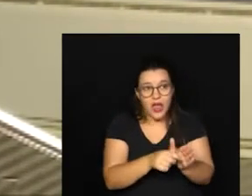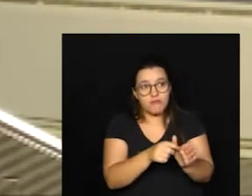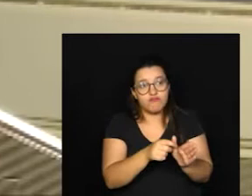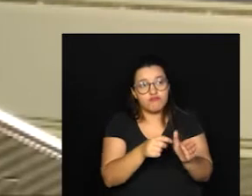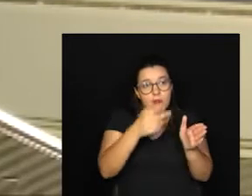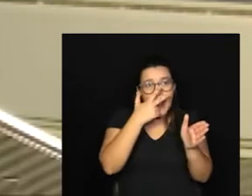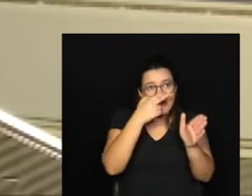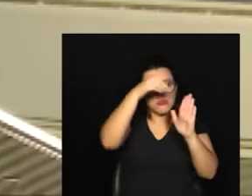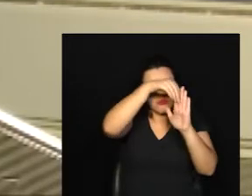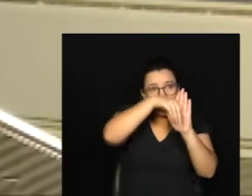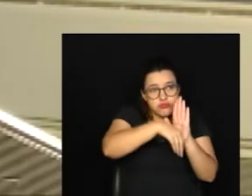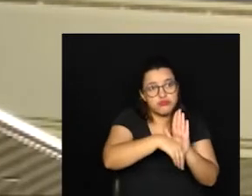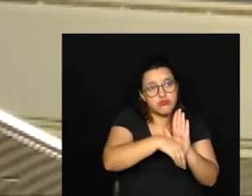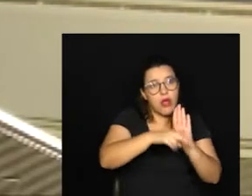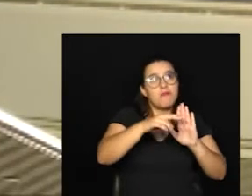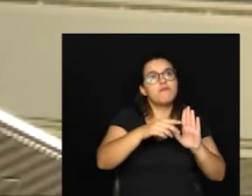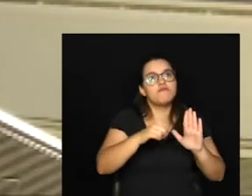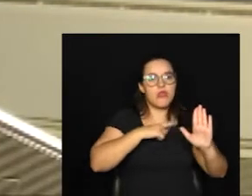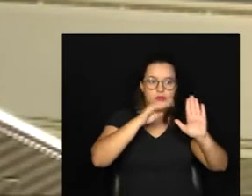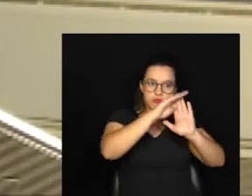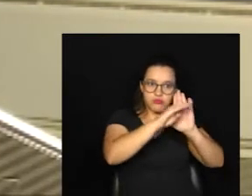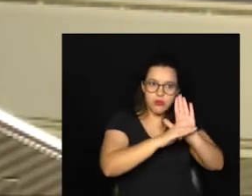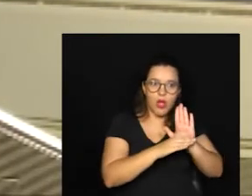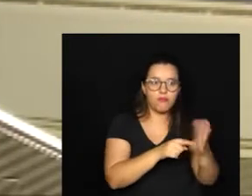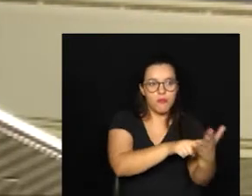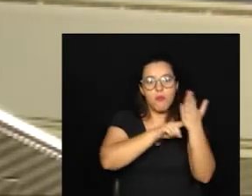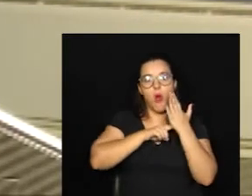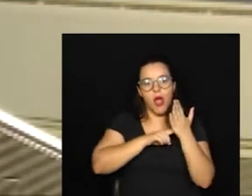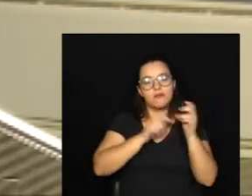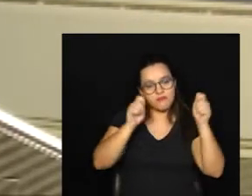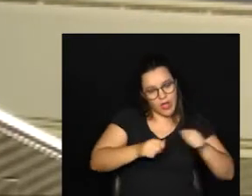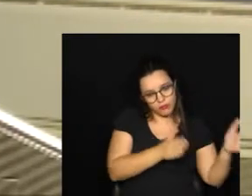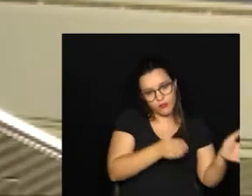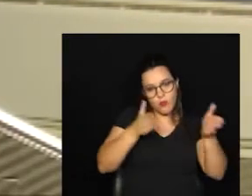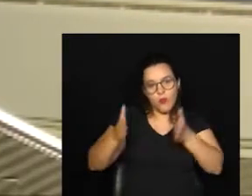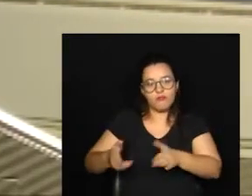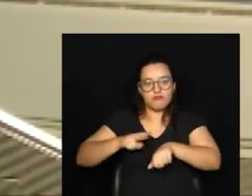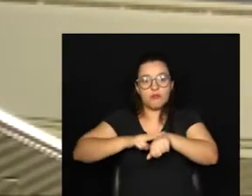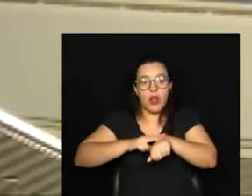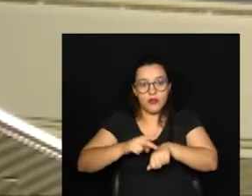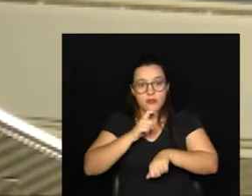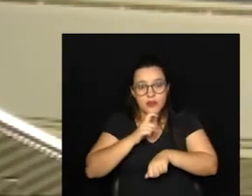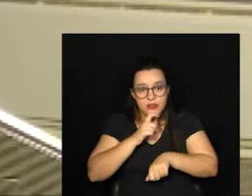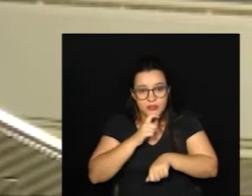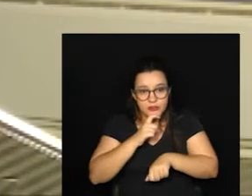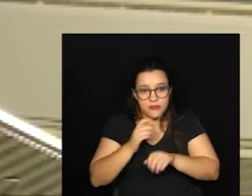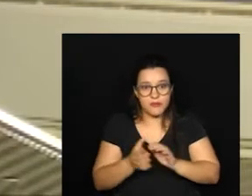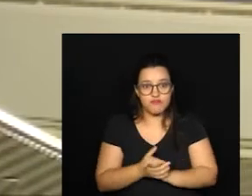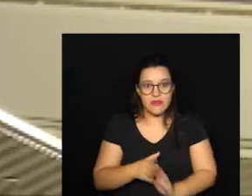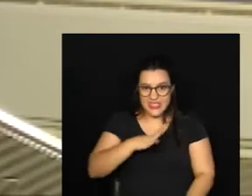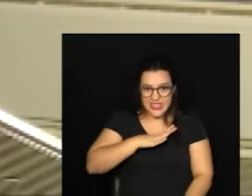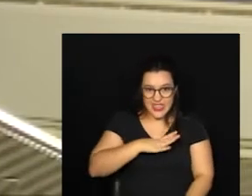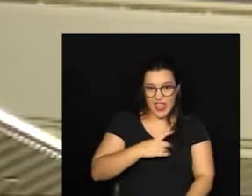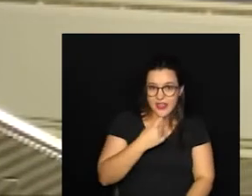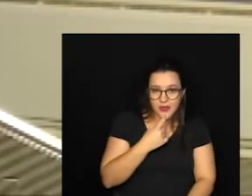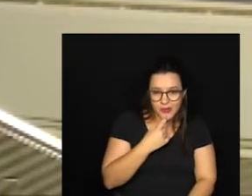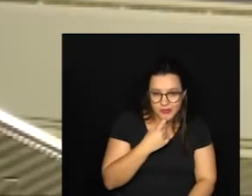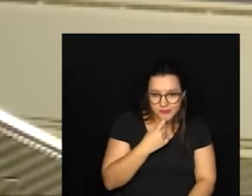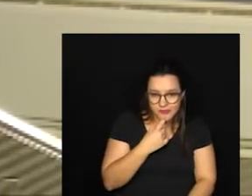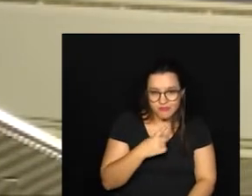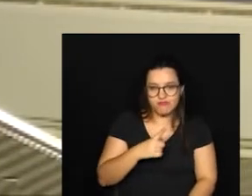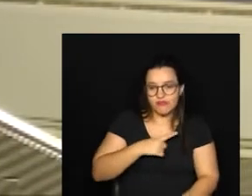semana, todos esses indicadores nos colocam na fase verde. Não só a cidade, como a região